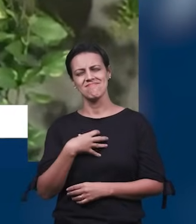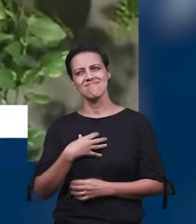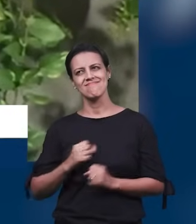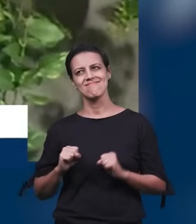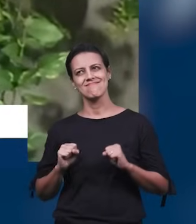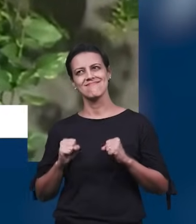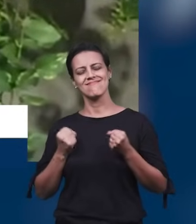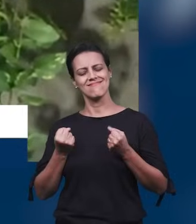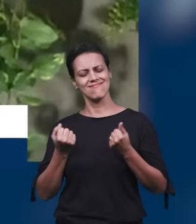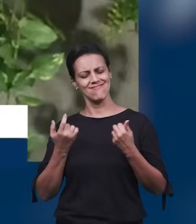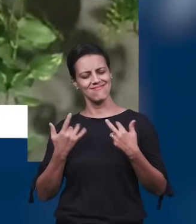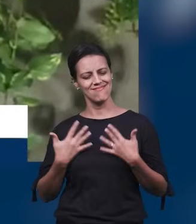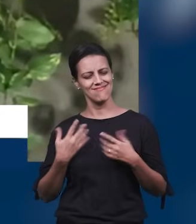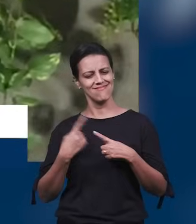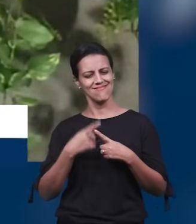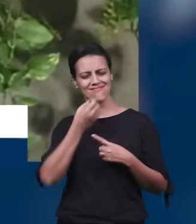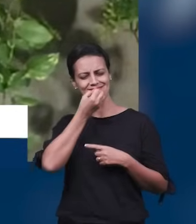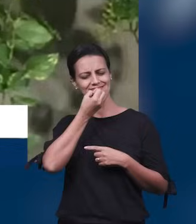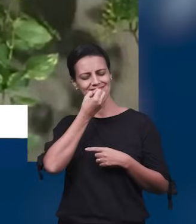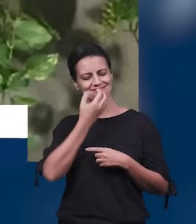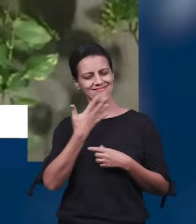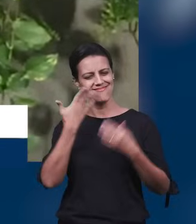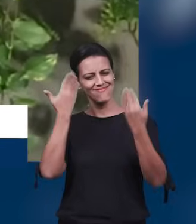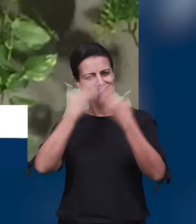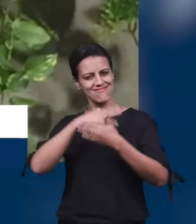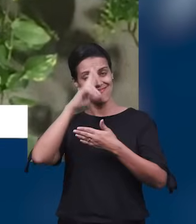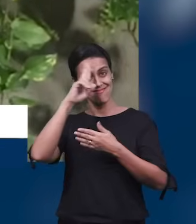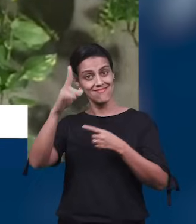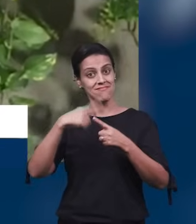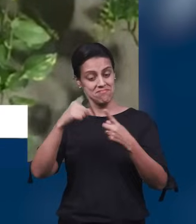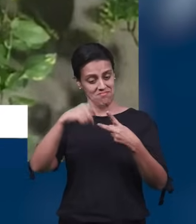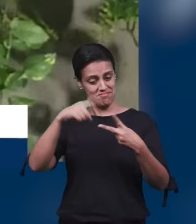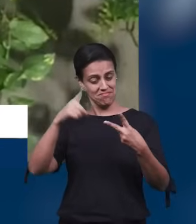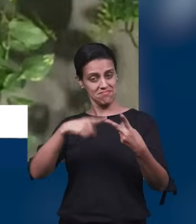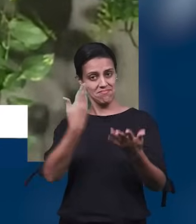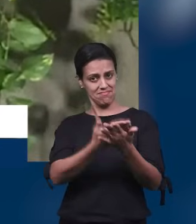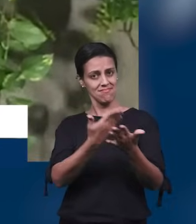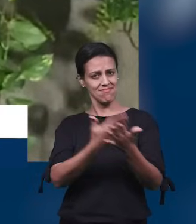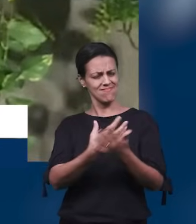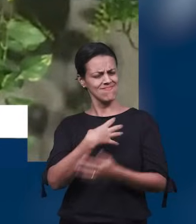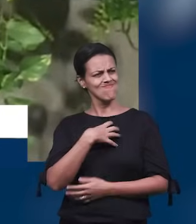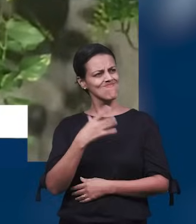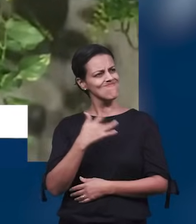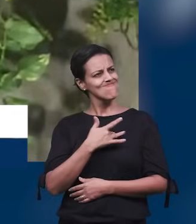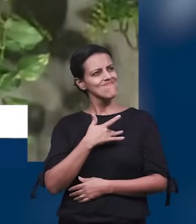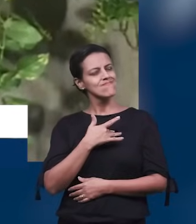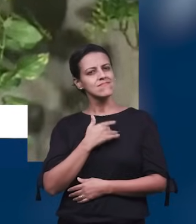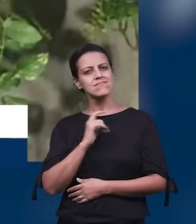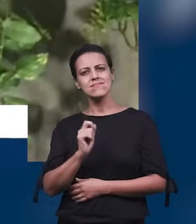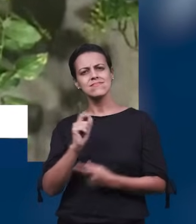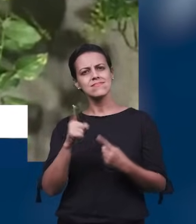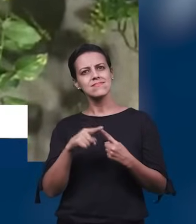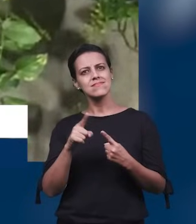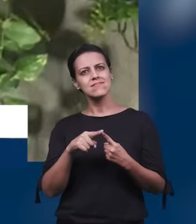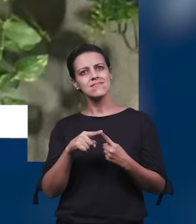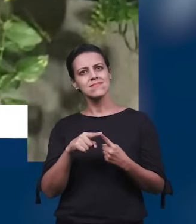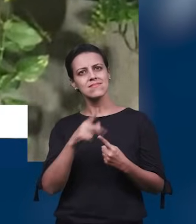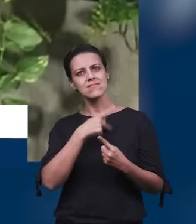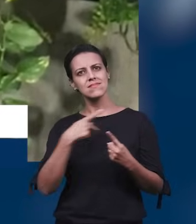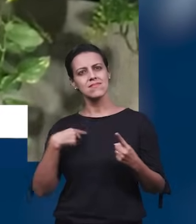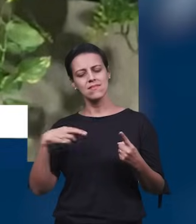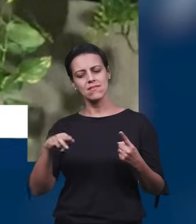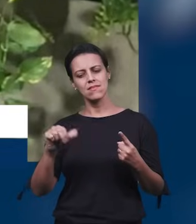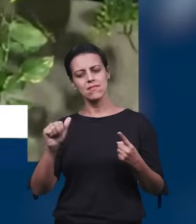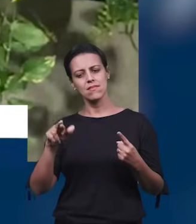presença do Senhor, mas teve duas aulas em si que me marcou muito. Uma foi a primeira do pastor Marcelo, né? Quando ele falou ali do